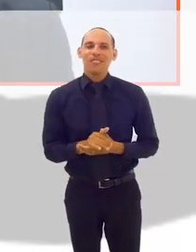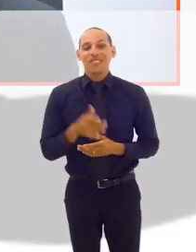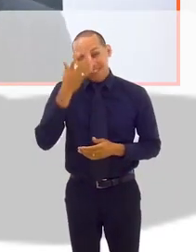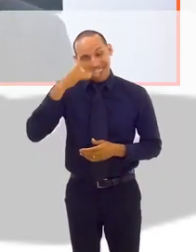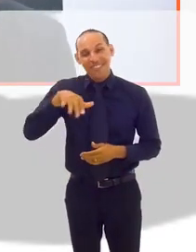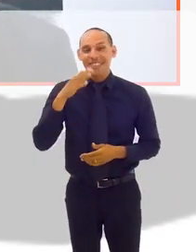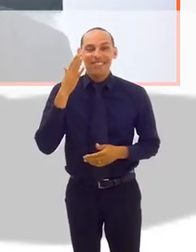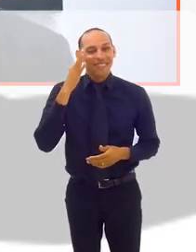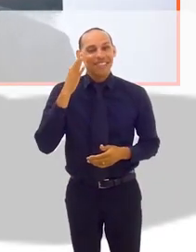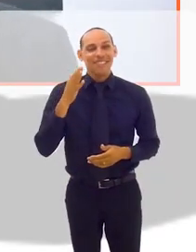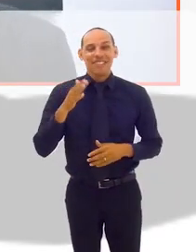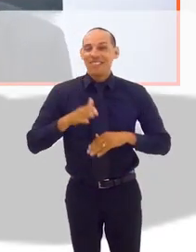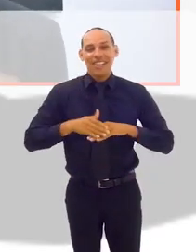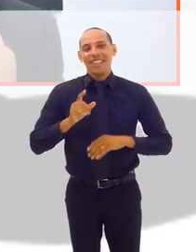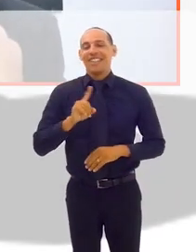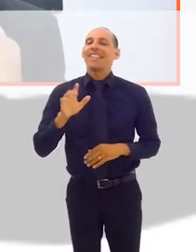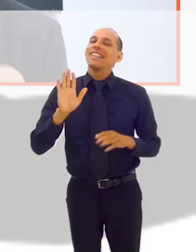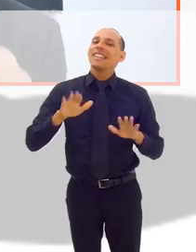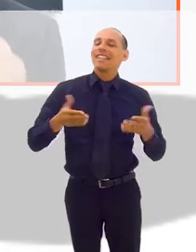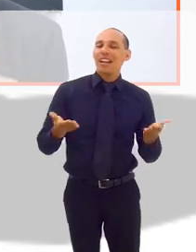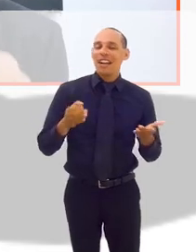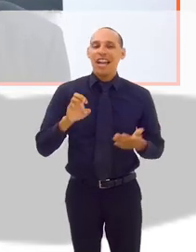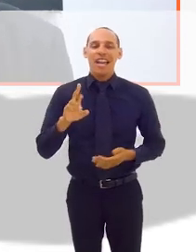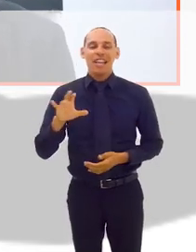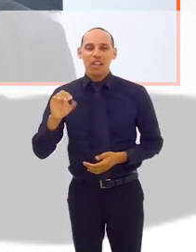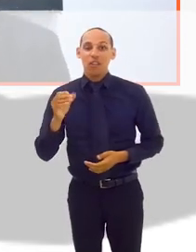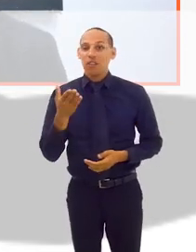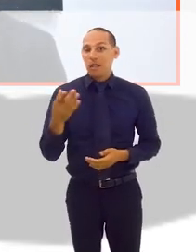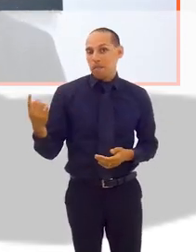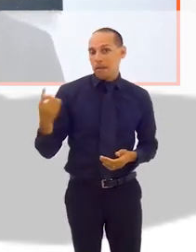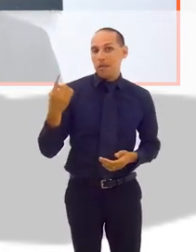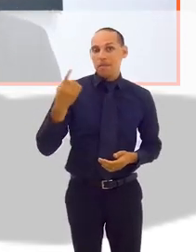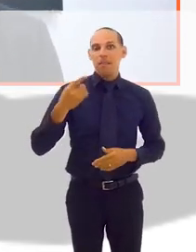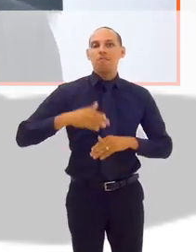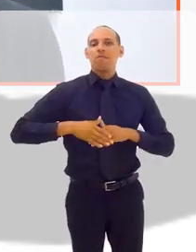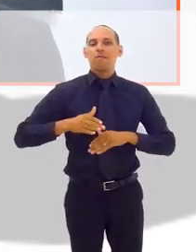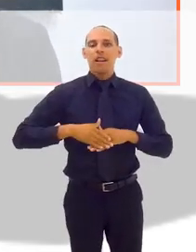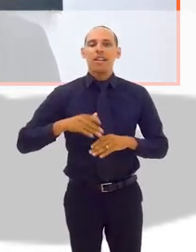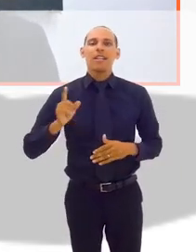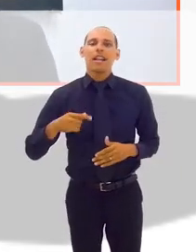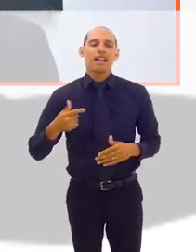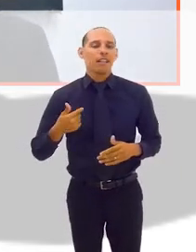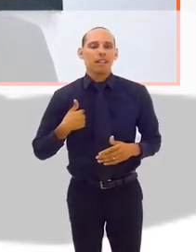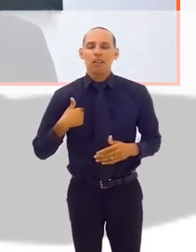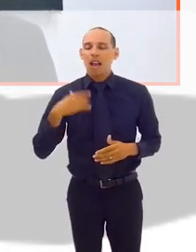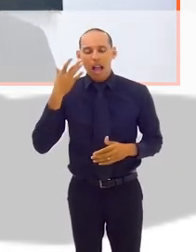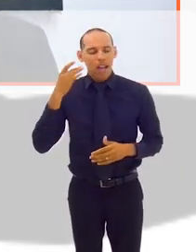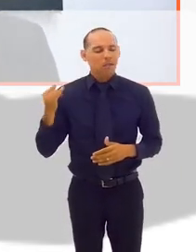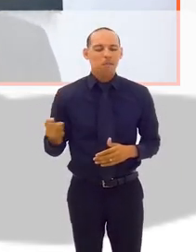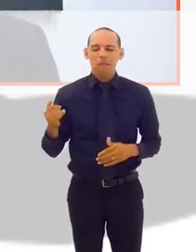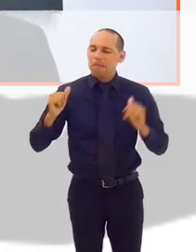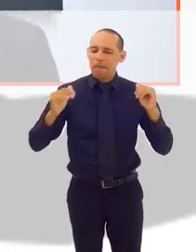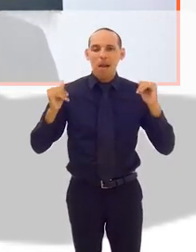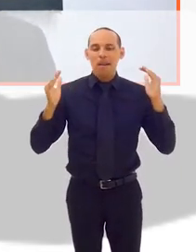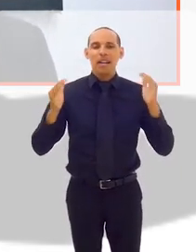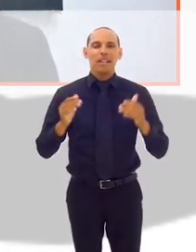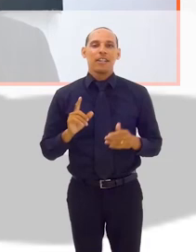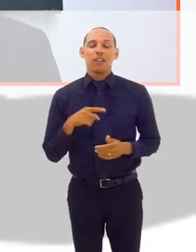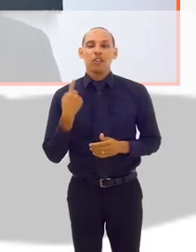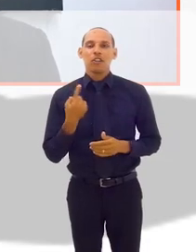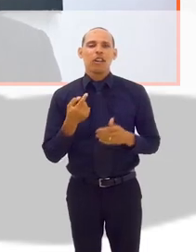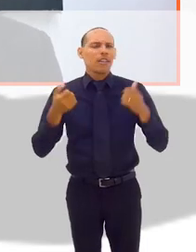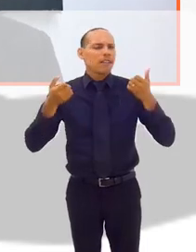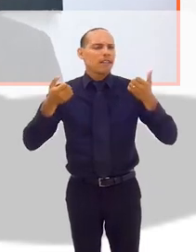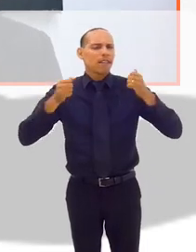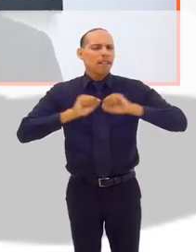Perdão. Uma coisa básica, né? Então Érico, esse teu pioneirismo, que é essa parte que eu acho que é fundamental da